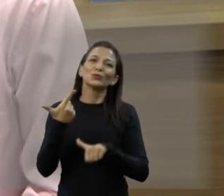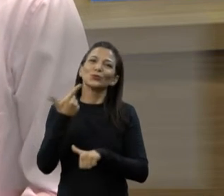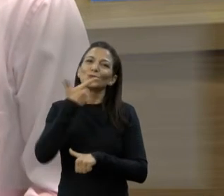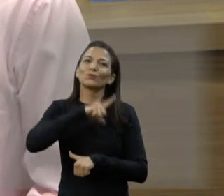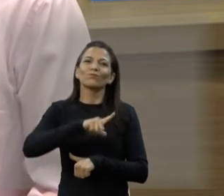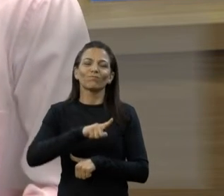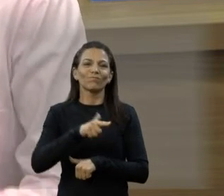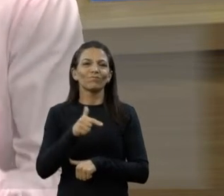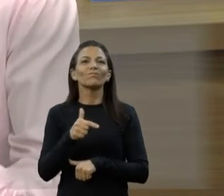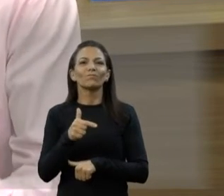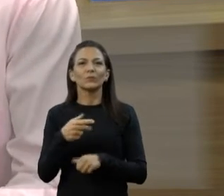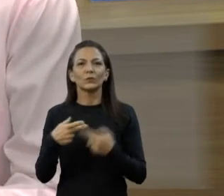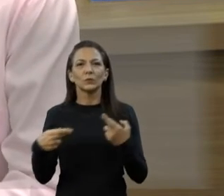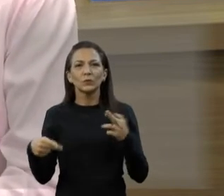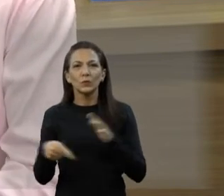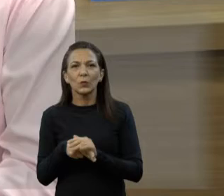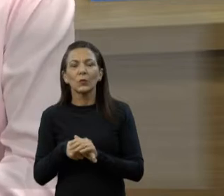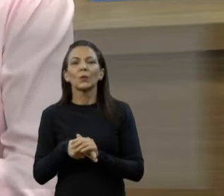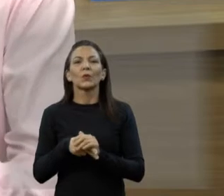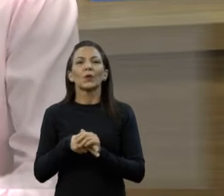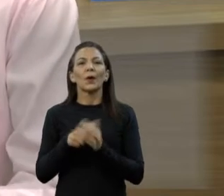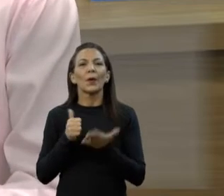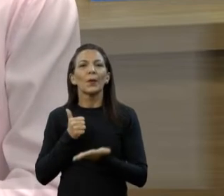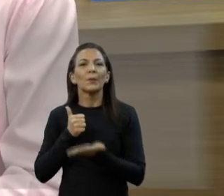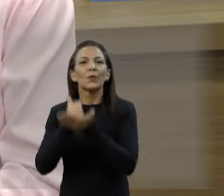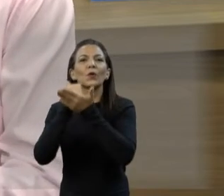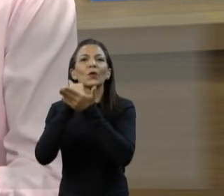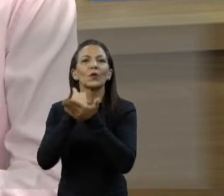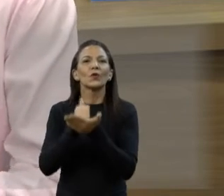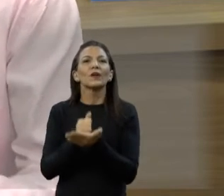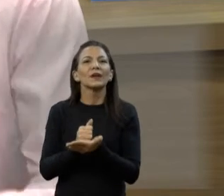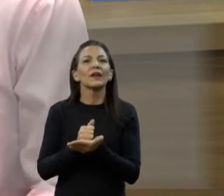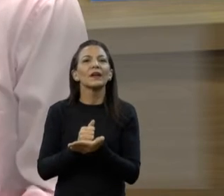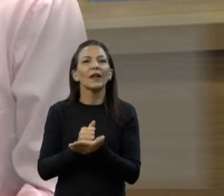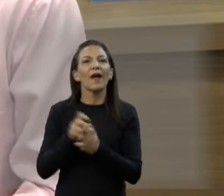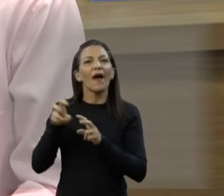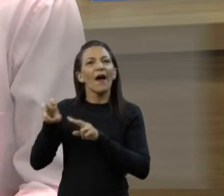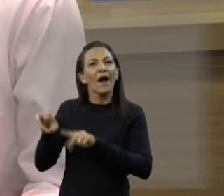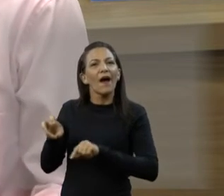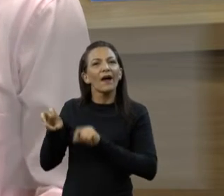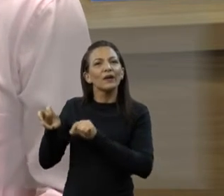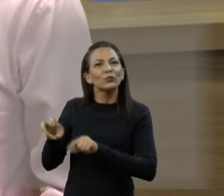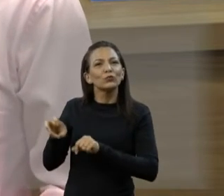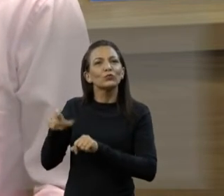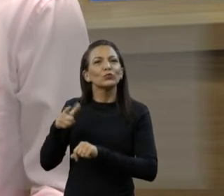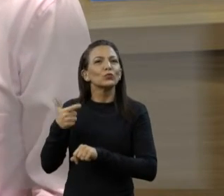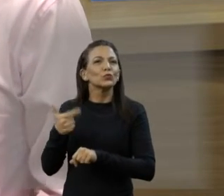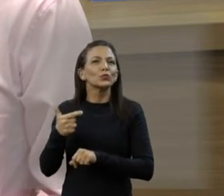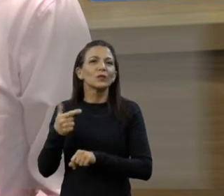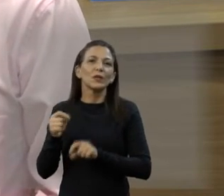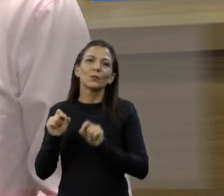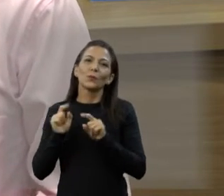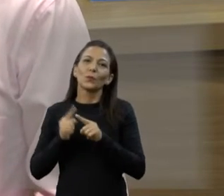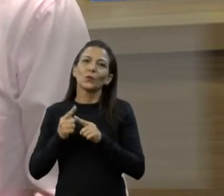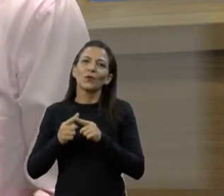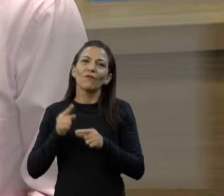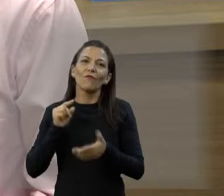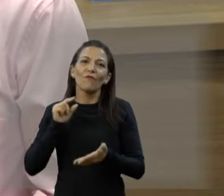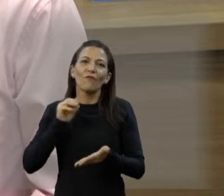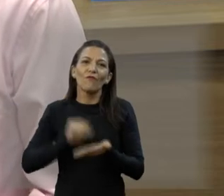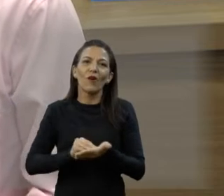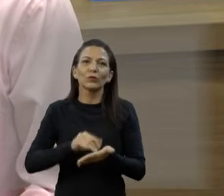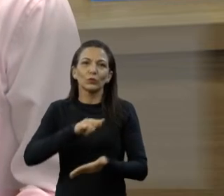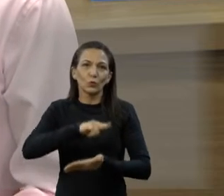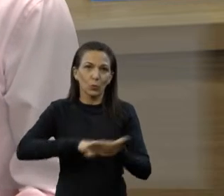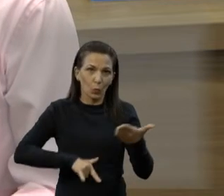algumas coisas aqui que beneficia a eles do lado do Lago do pequeno produtor porque não tem a escritora da terra eu